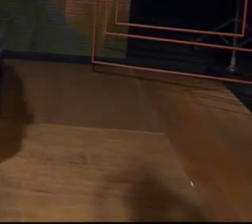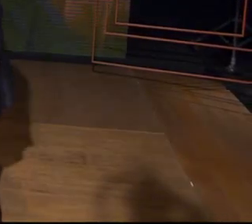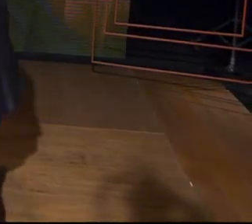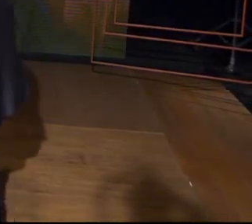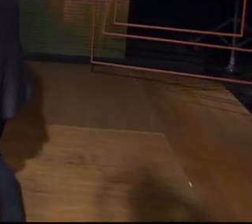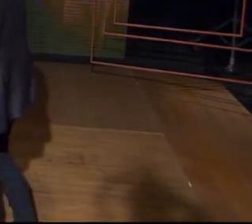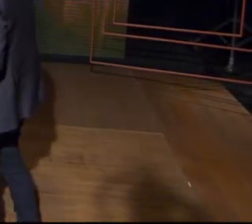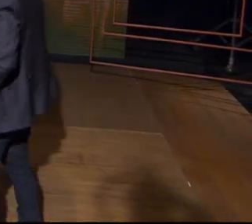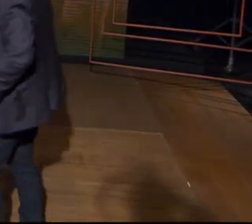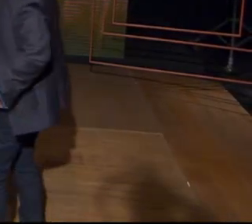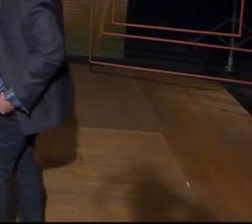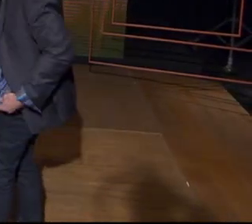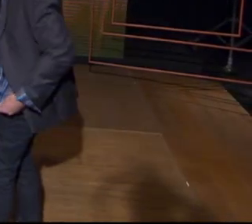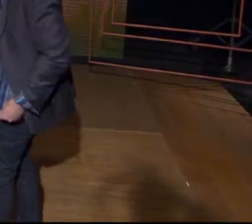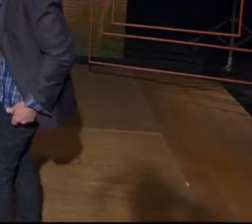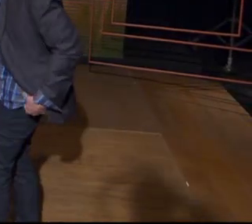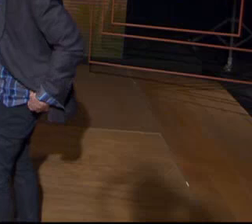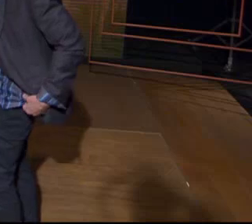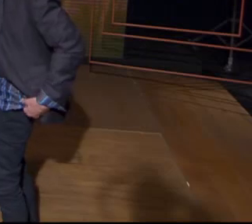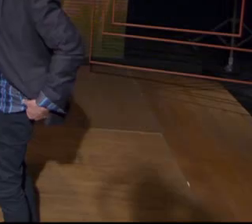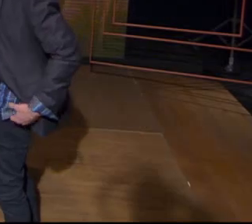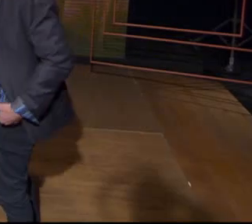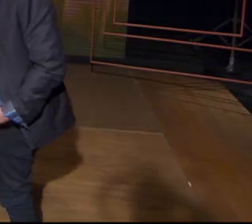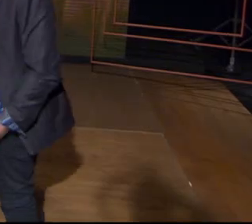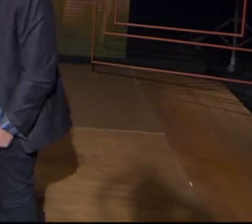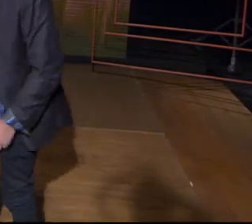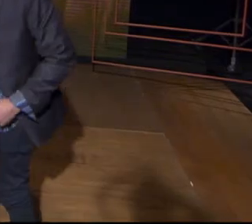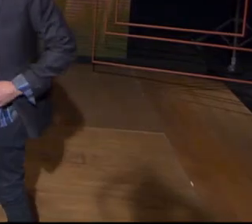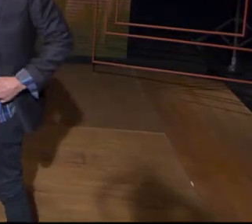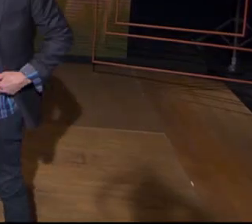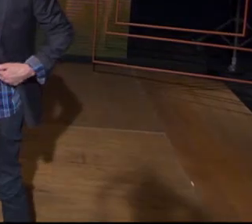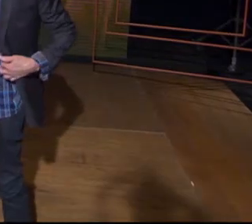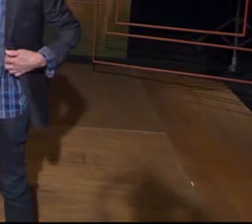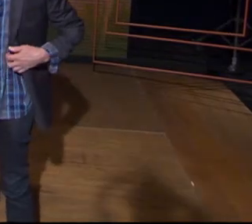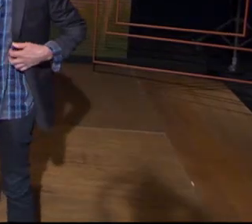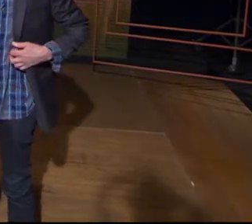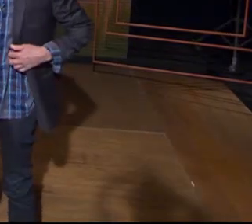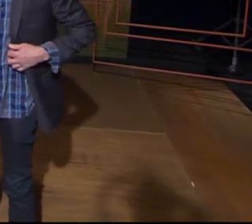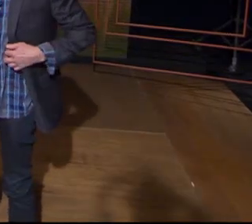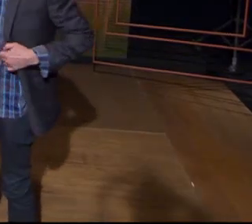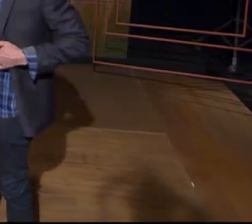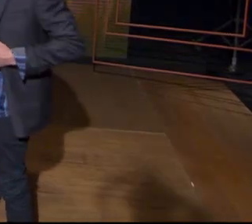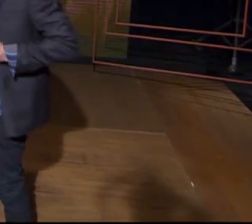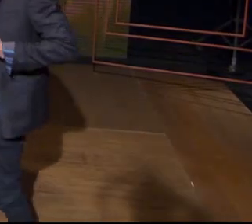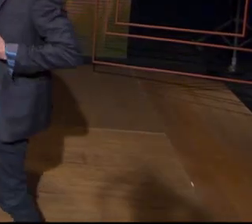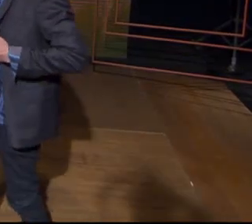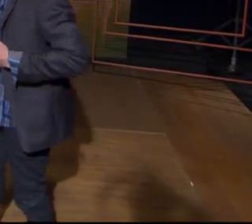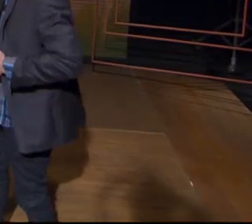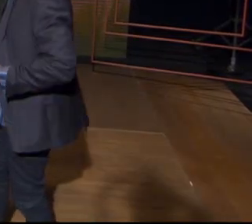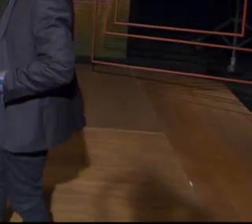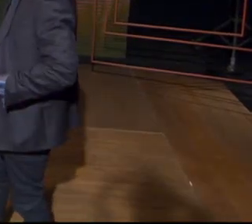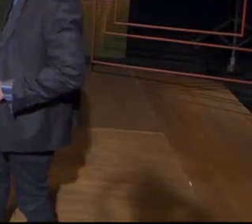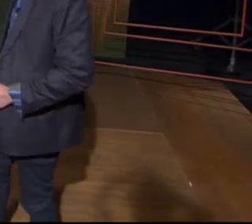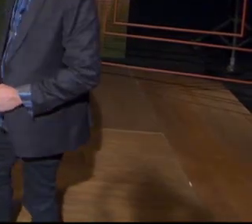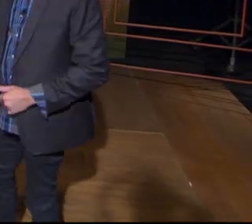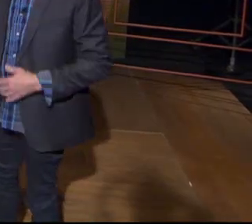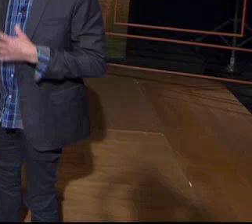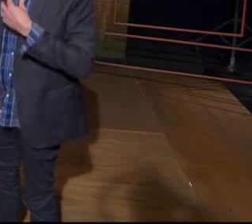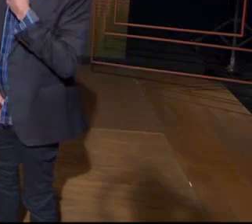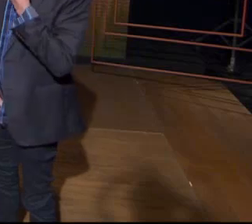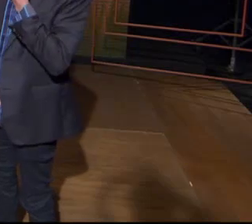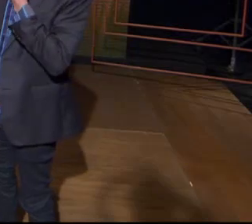manda pra você. Aonde que a gente fica na luz? Aqui? Aqui, só que ela